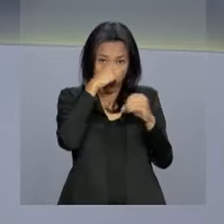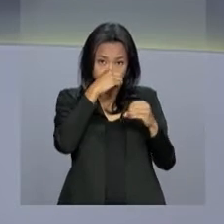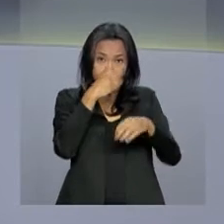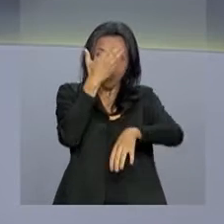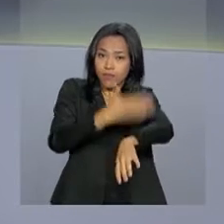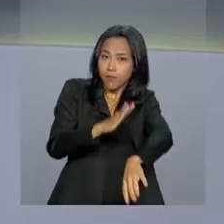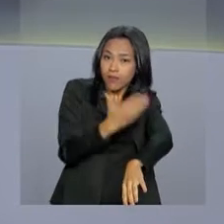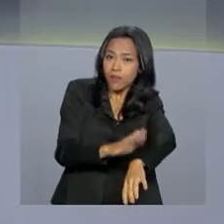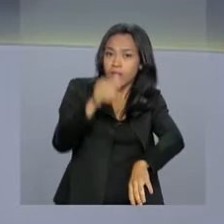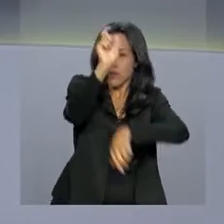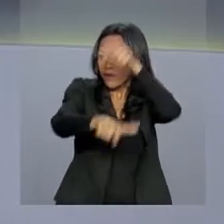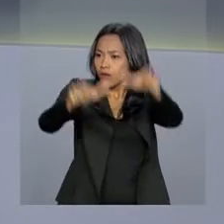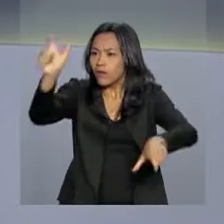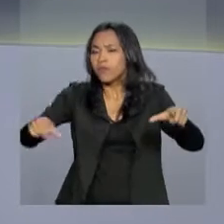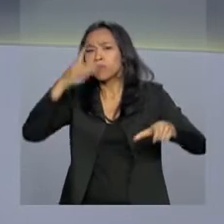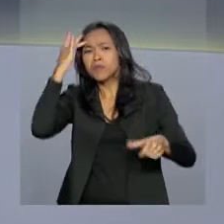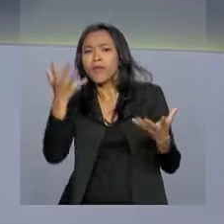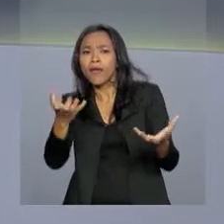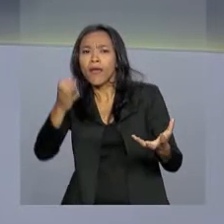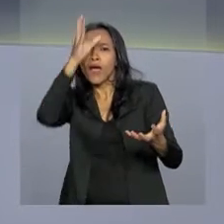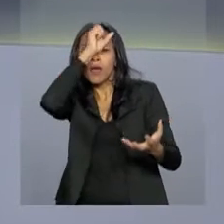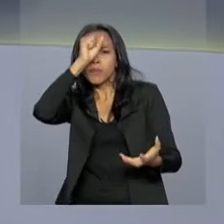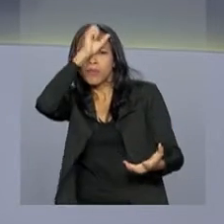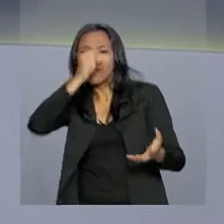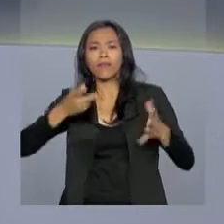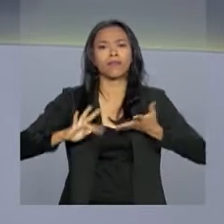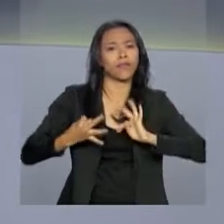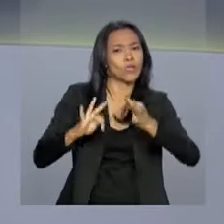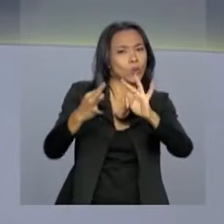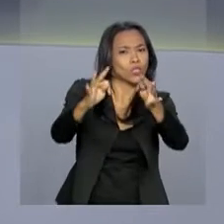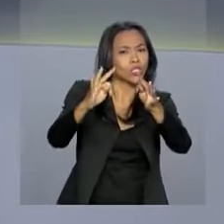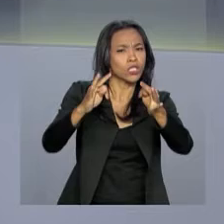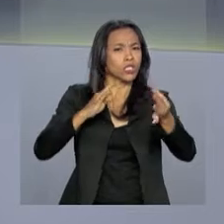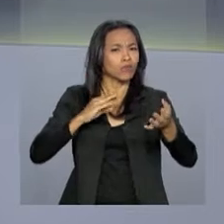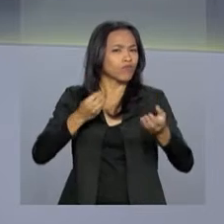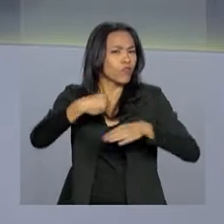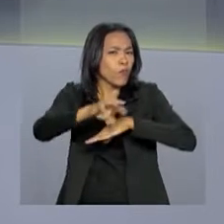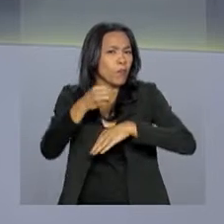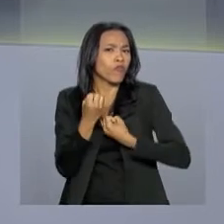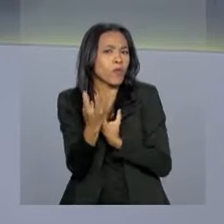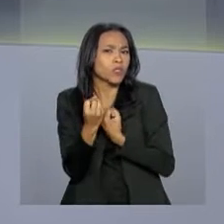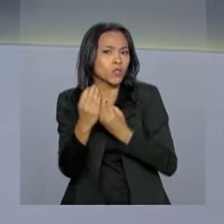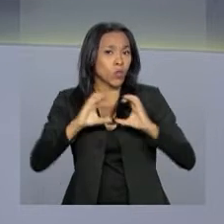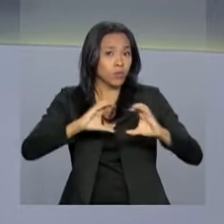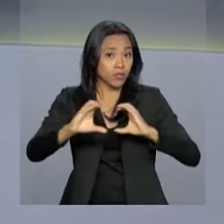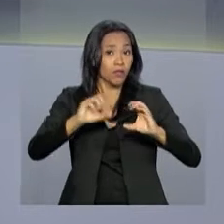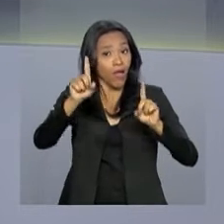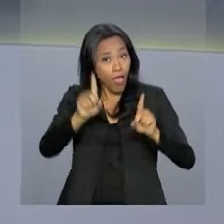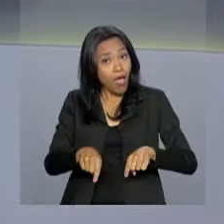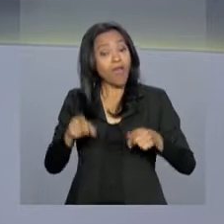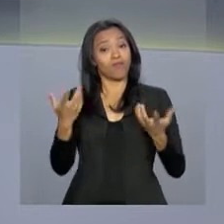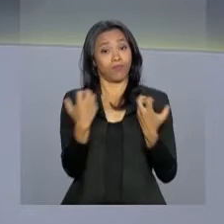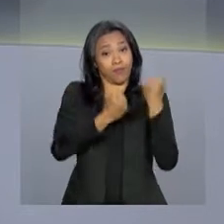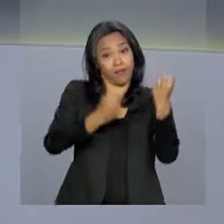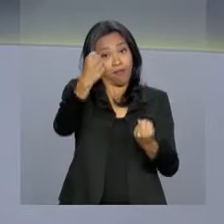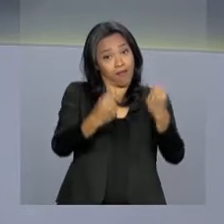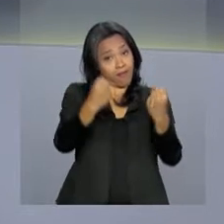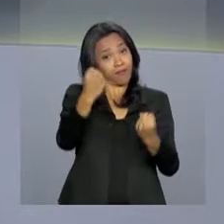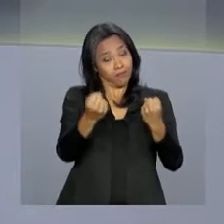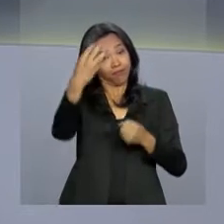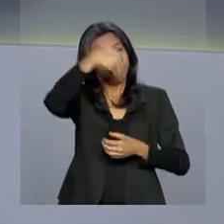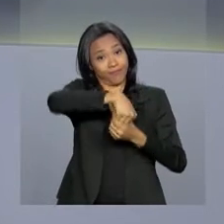que desejam aprender sobre tecnologias da informação e comunicação é o rappa troque que funciona em um